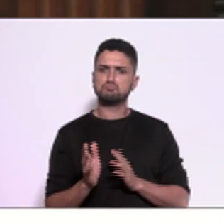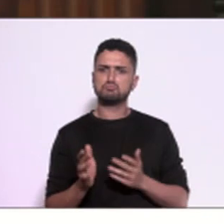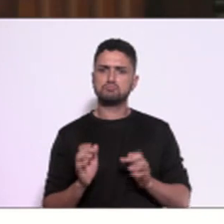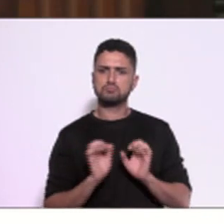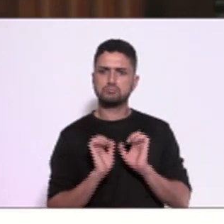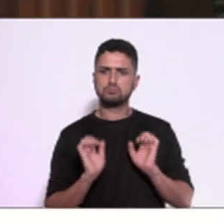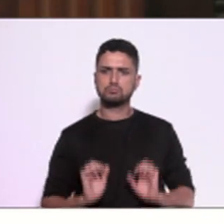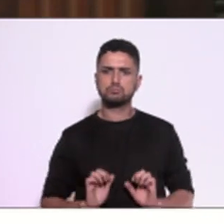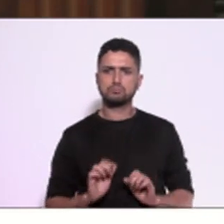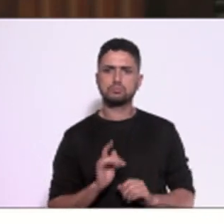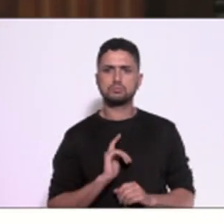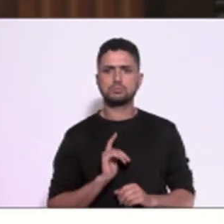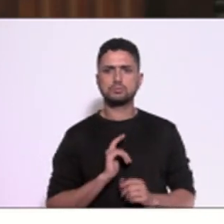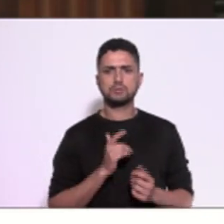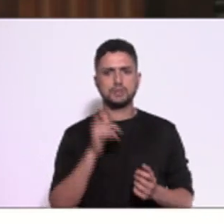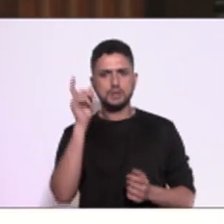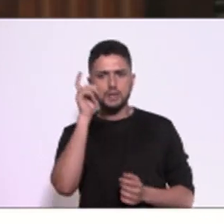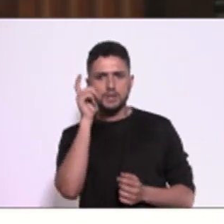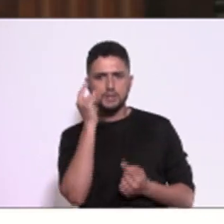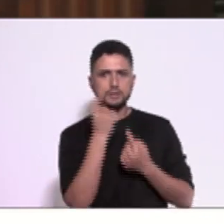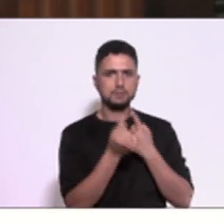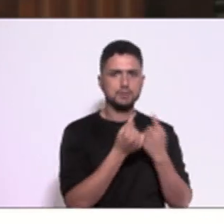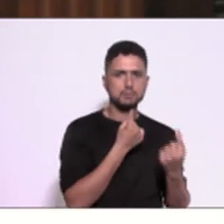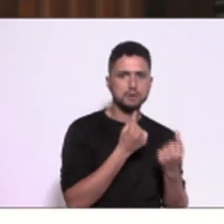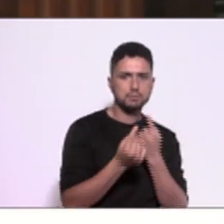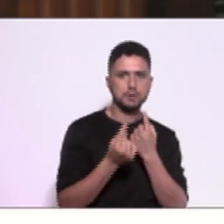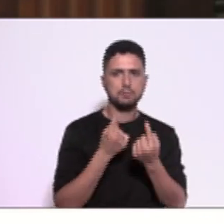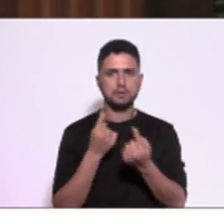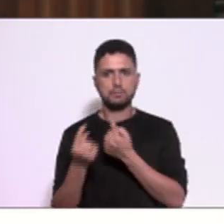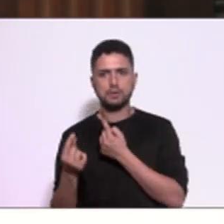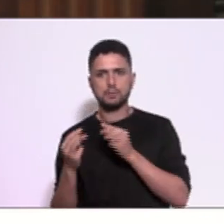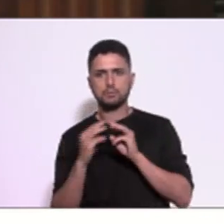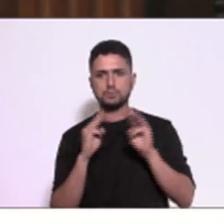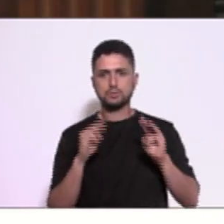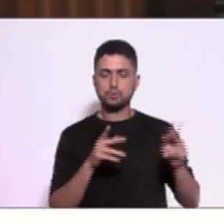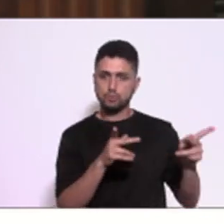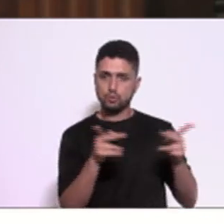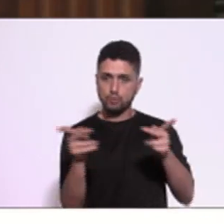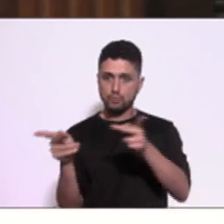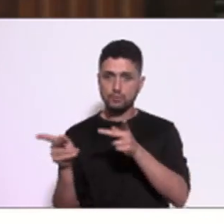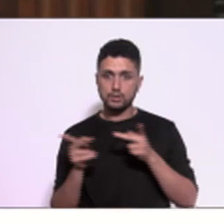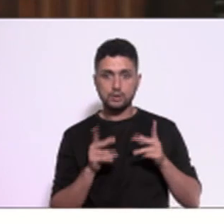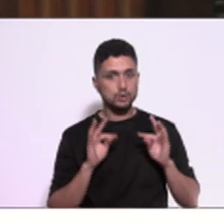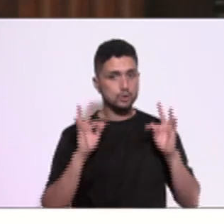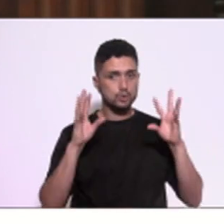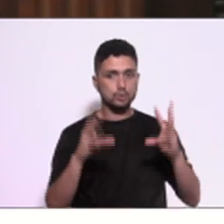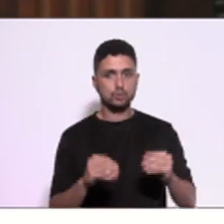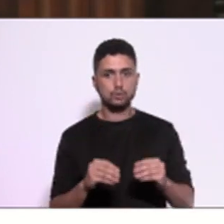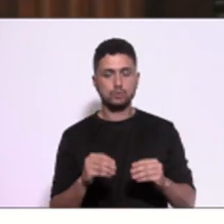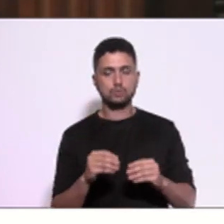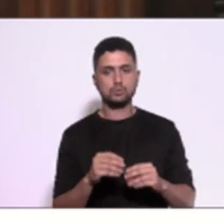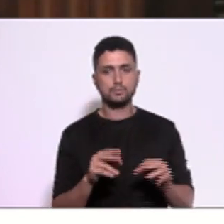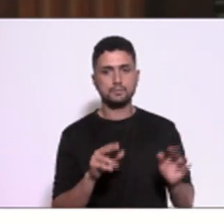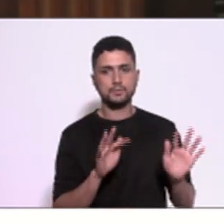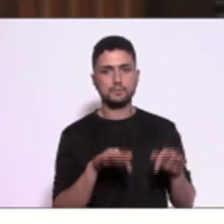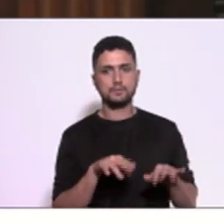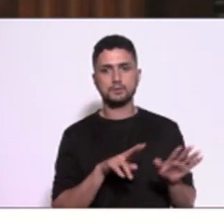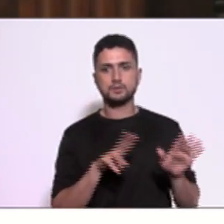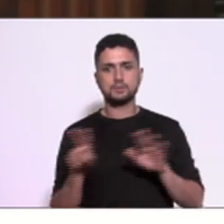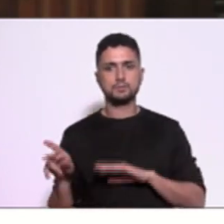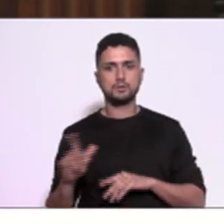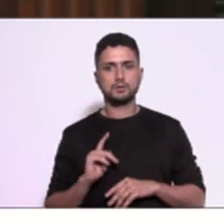atende a uma confluência de interesses em comum desses museus. Convido a todos para virem aqui aos fins de semana,